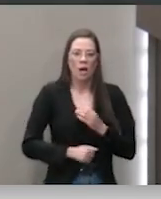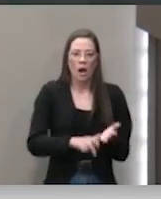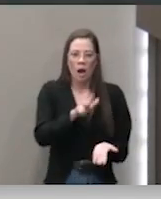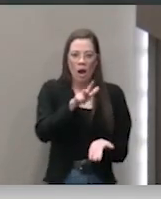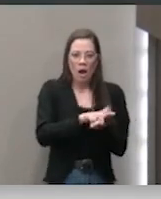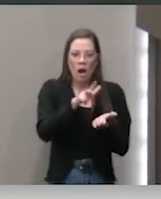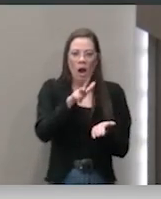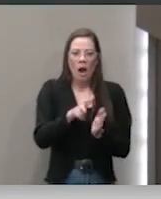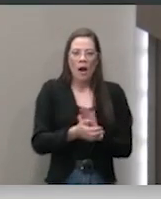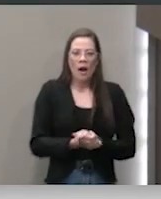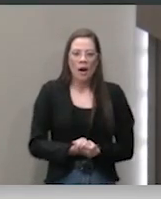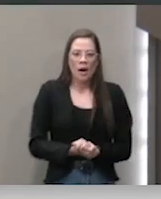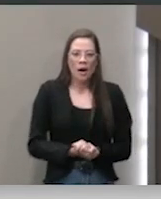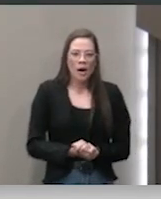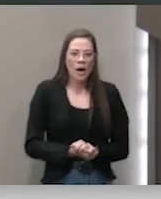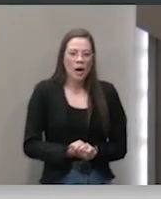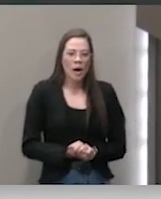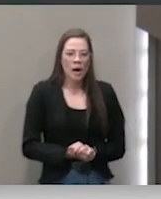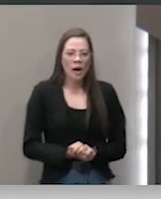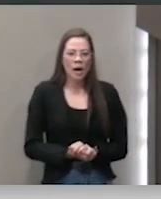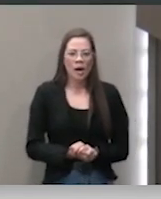Aprovada.